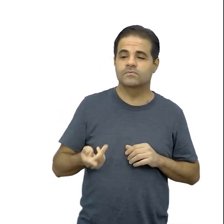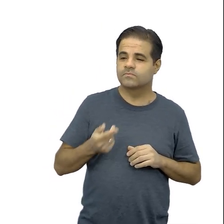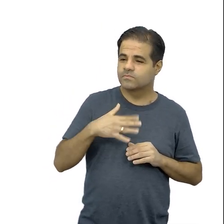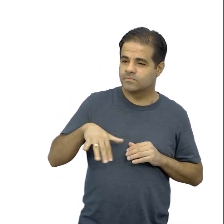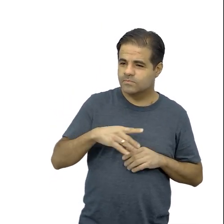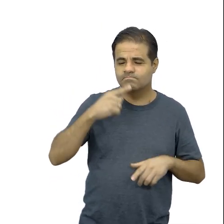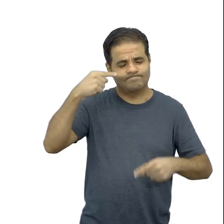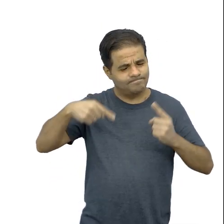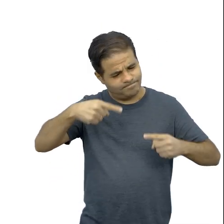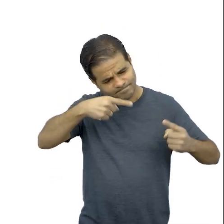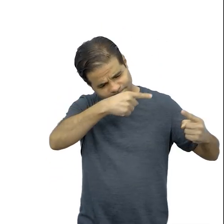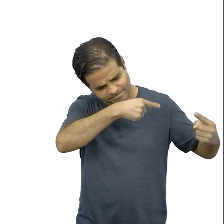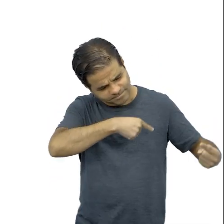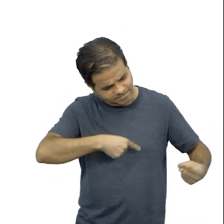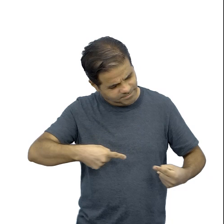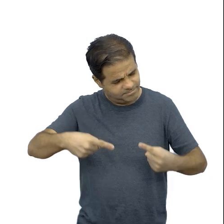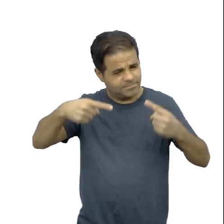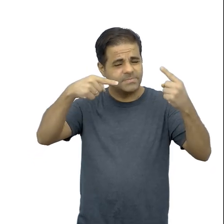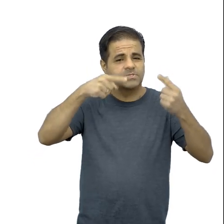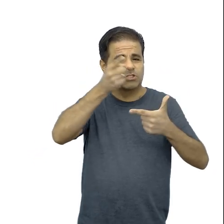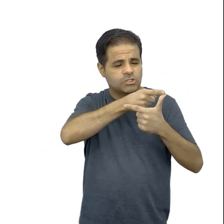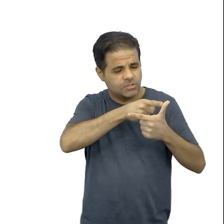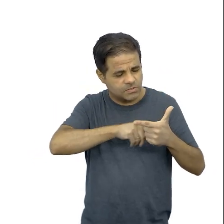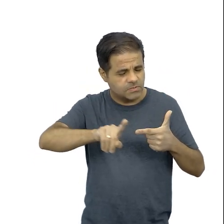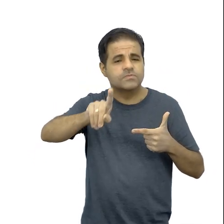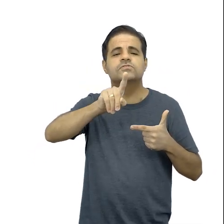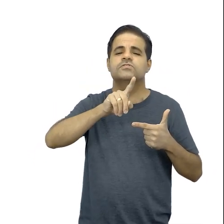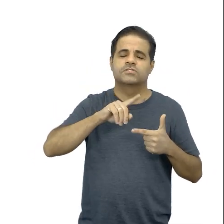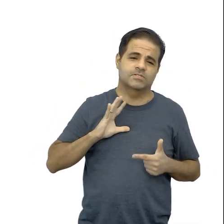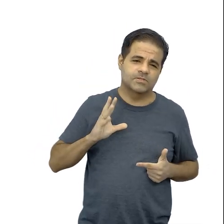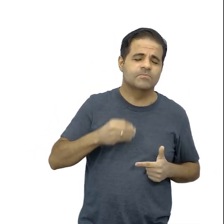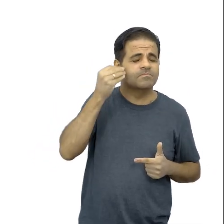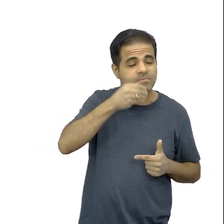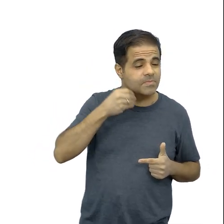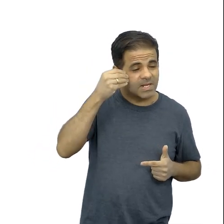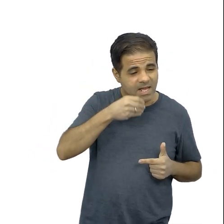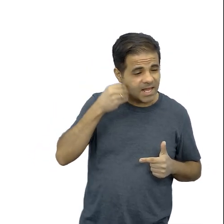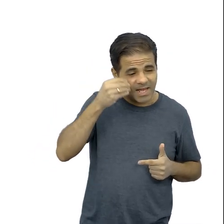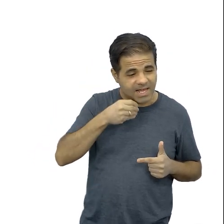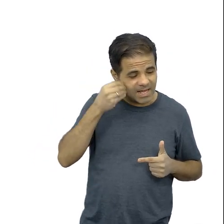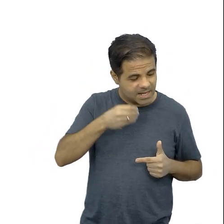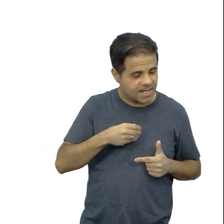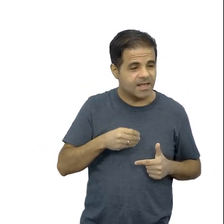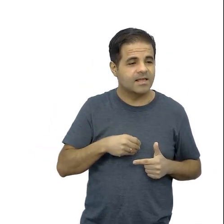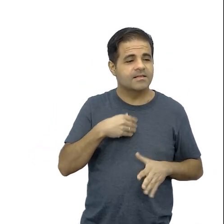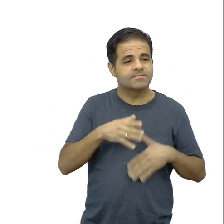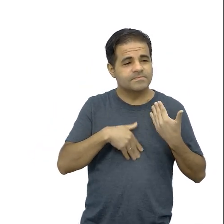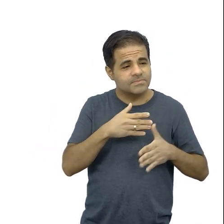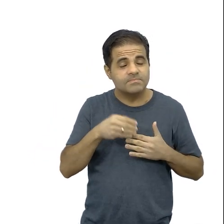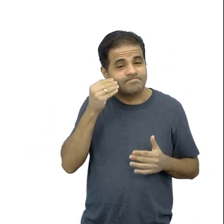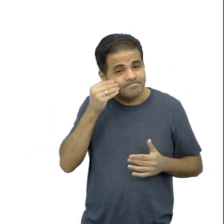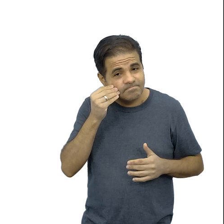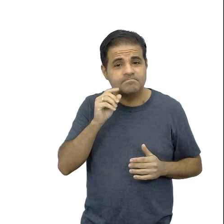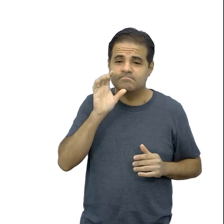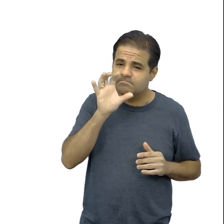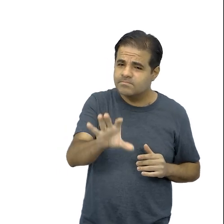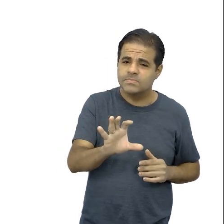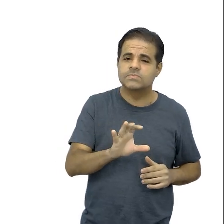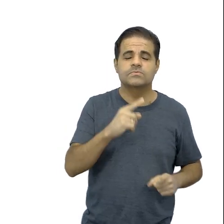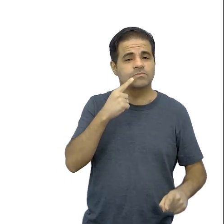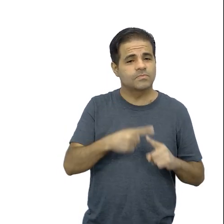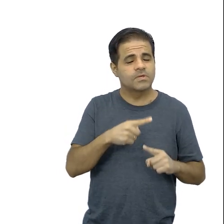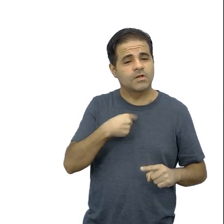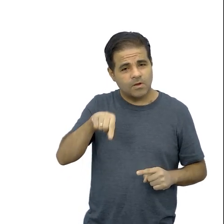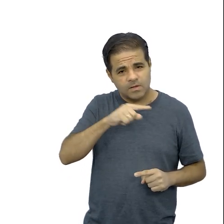refletirmos, discutirmos, dividirmos experiências exitosas ou não também, né? Porque também a